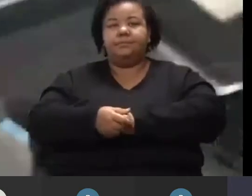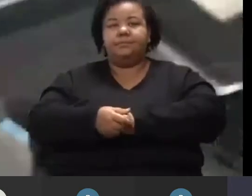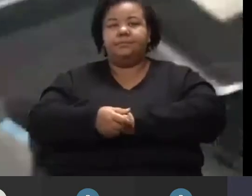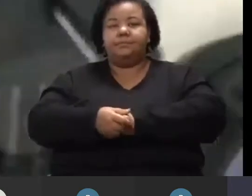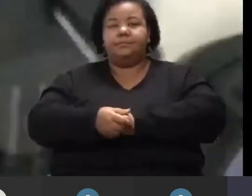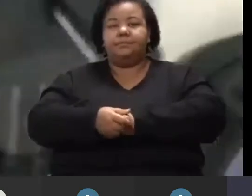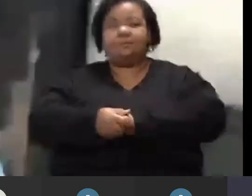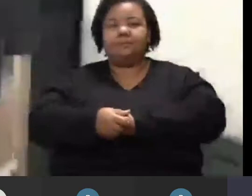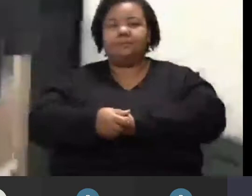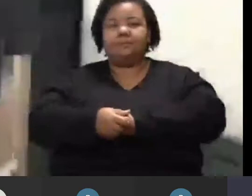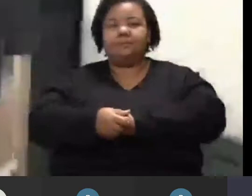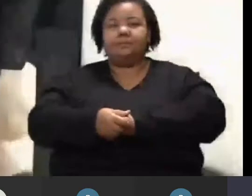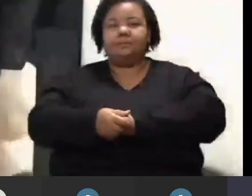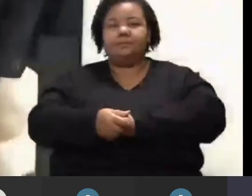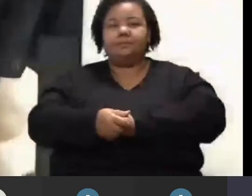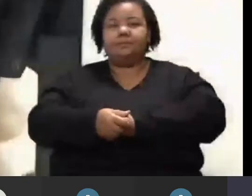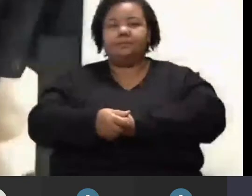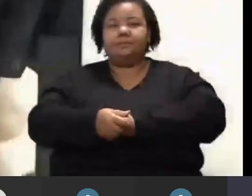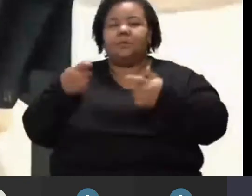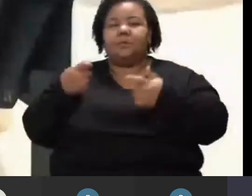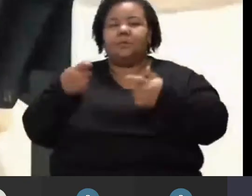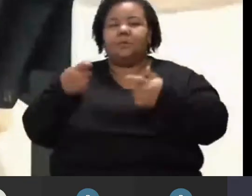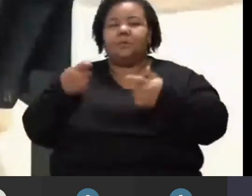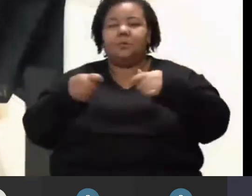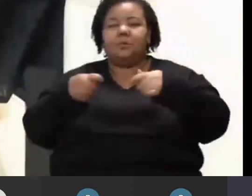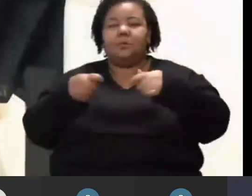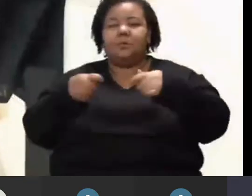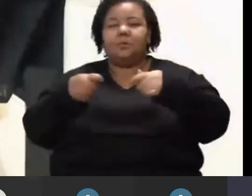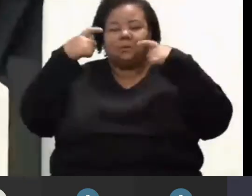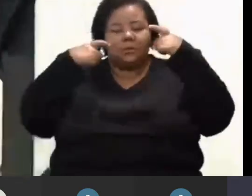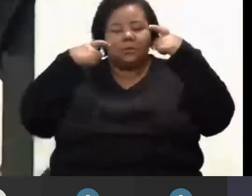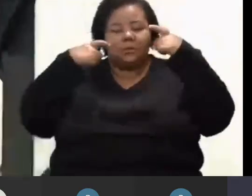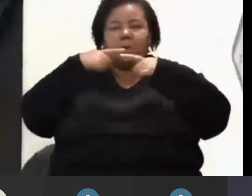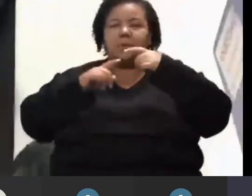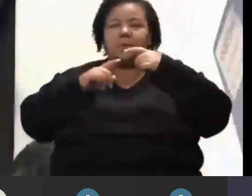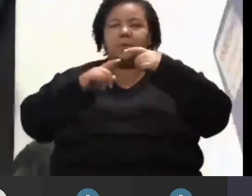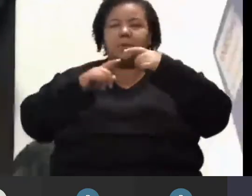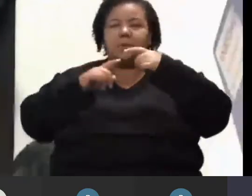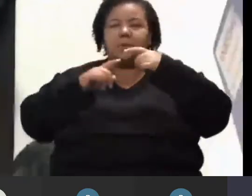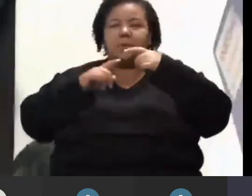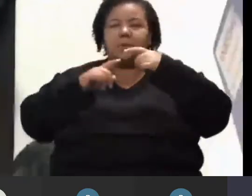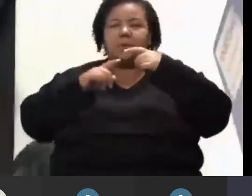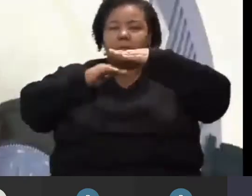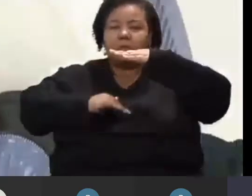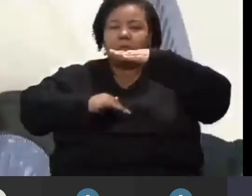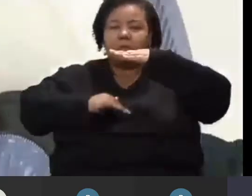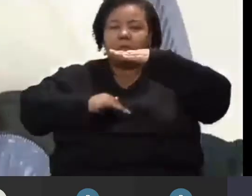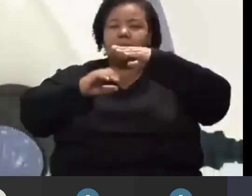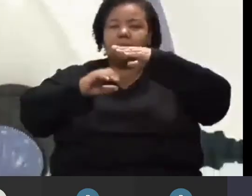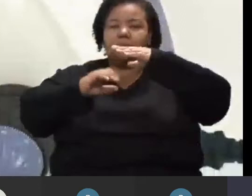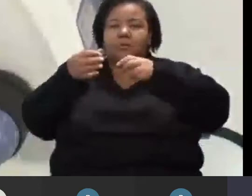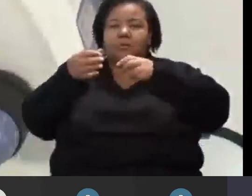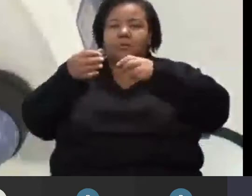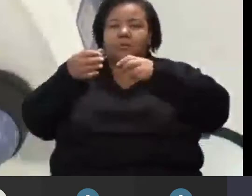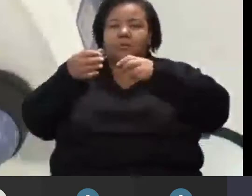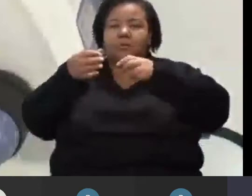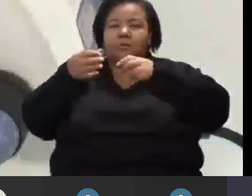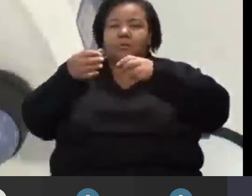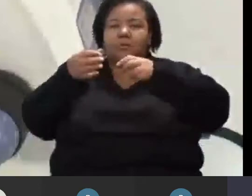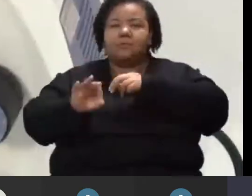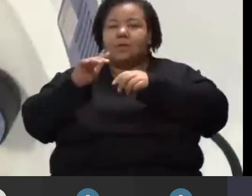E aí não precisa se preocupar. Por quê? Porque se a altura do seu objeto estiver correta, ela não vai encostar. Então, você